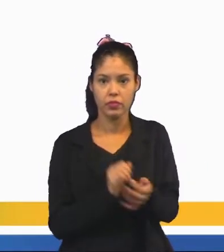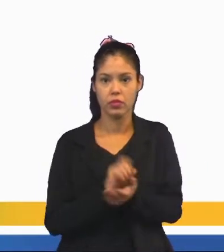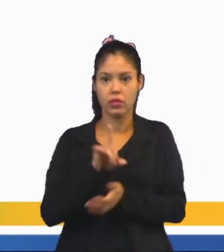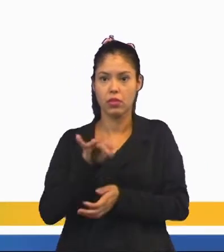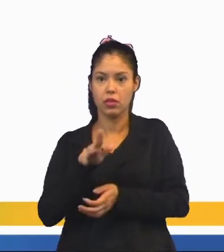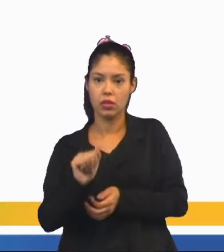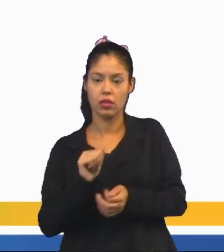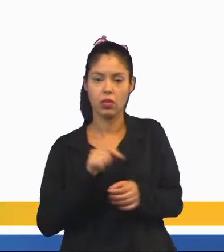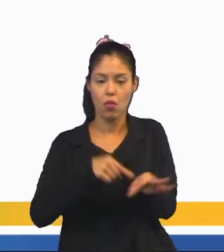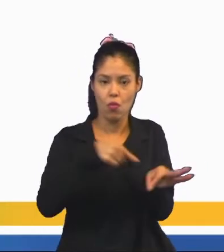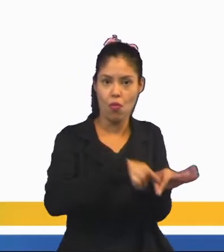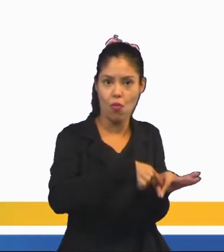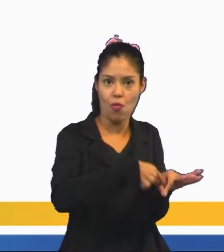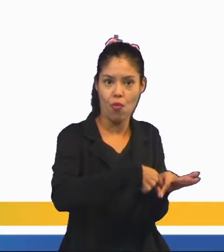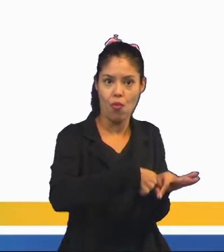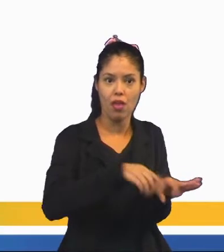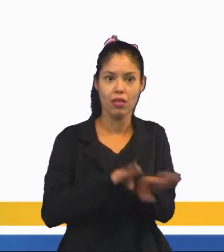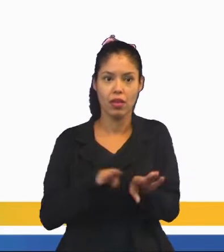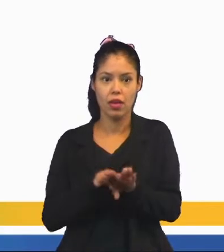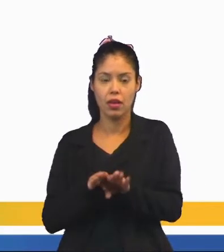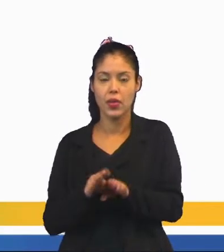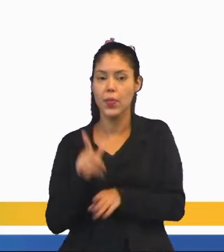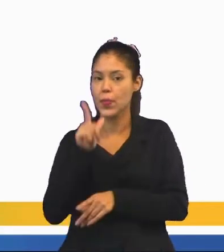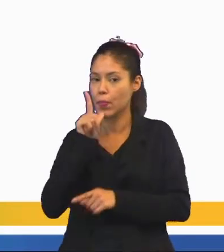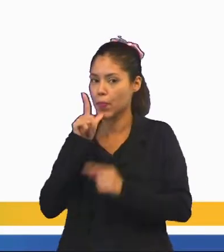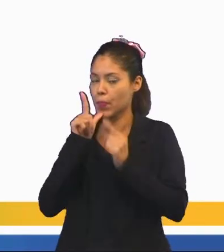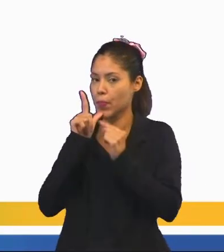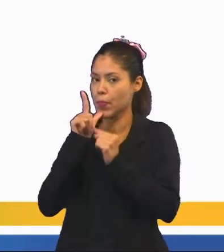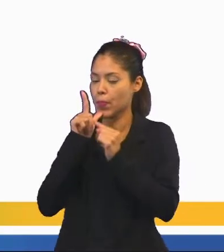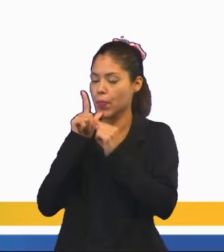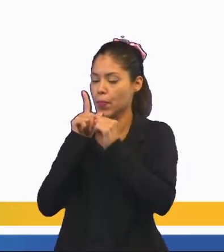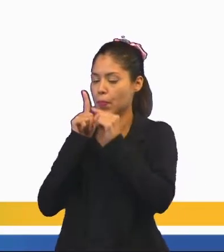do útero, região peniana,